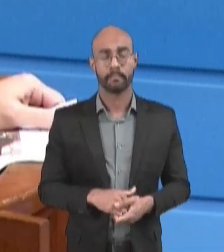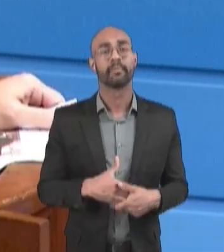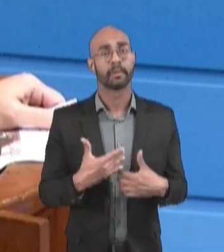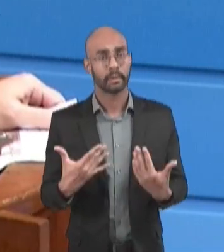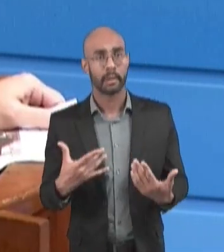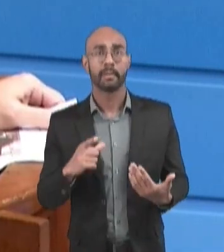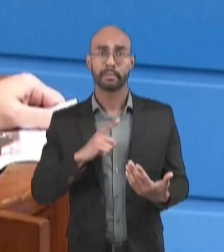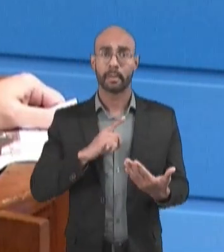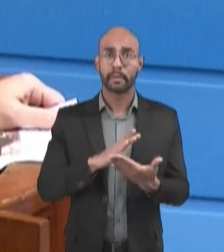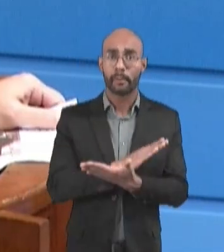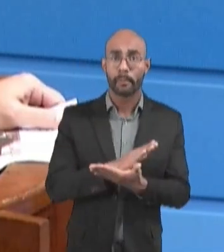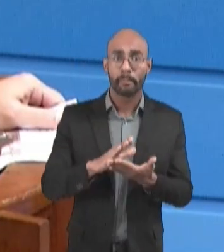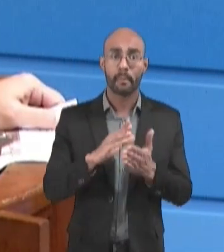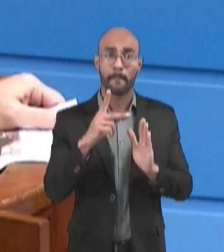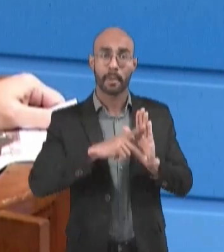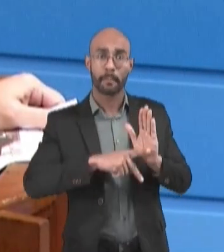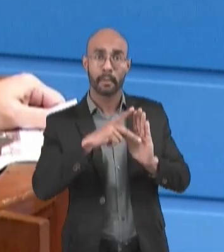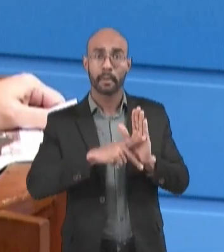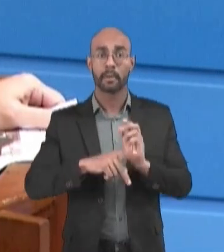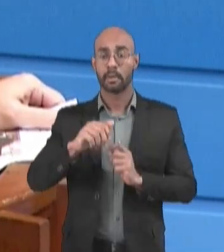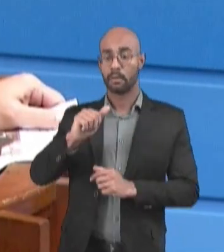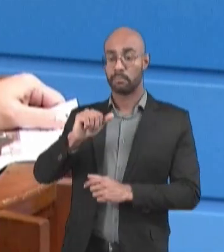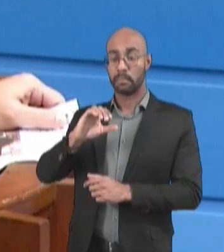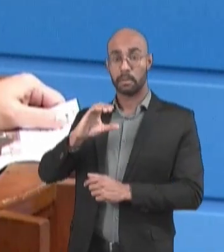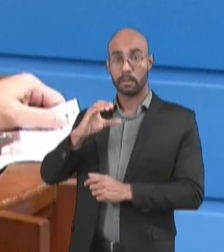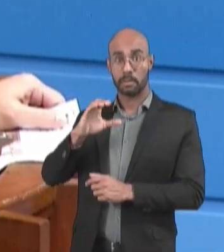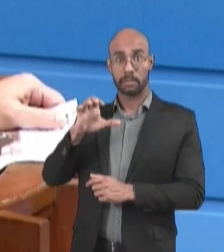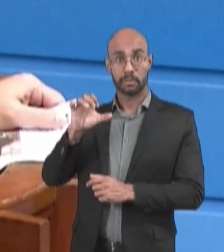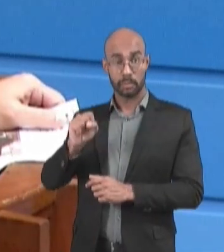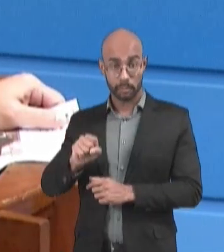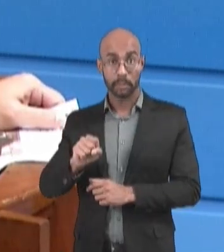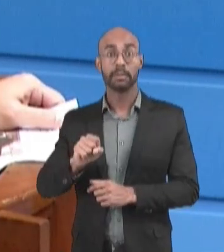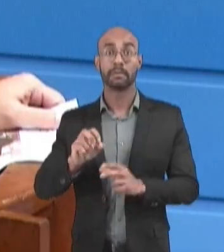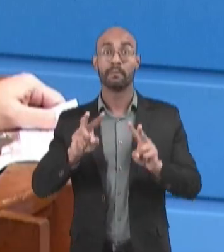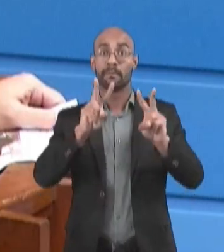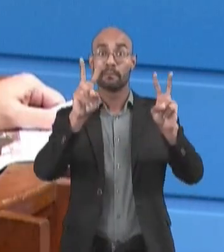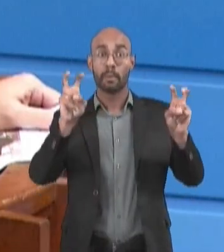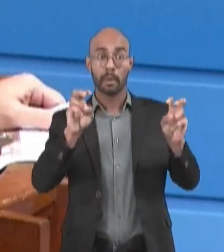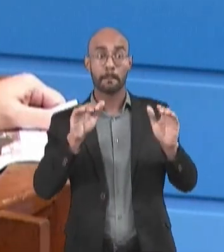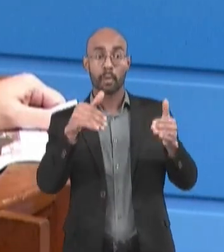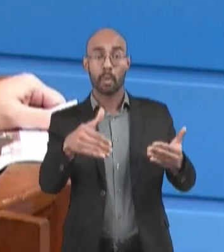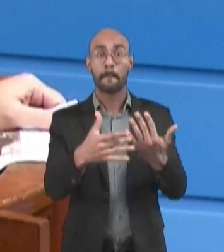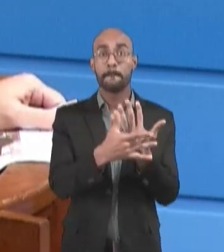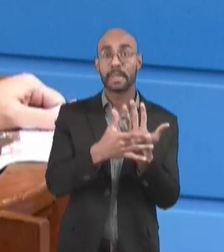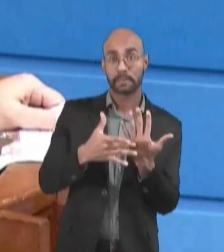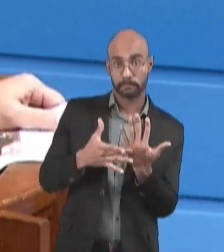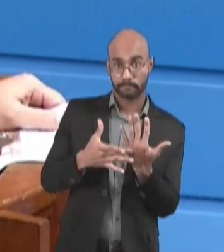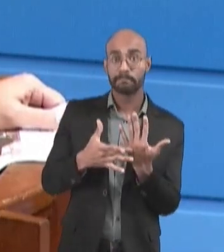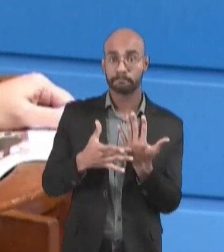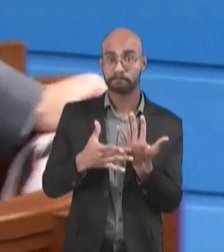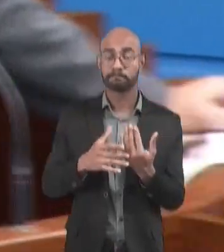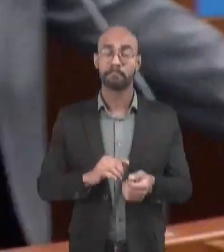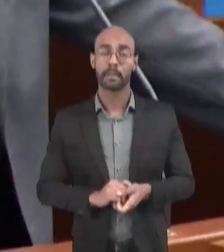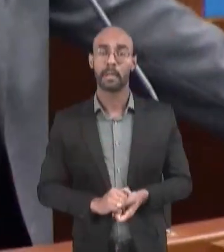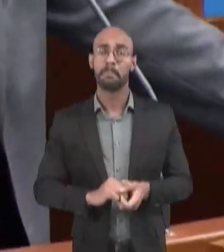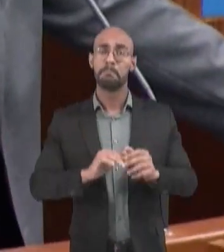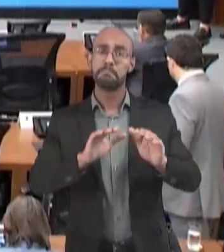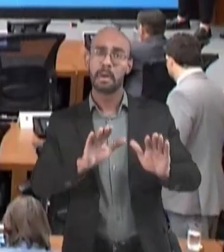temos muitas ações relacionadas às pessoas com deficiência.